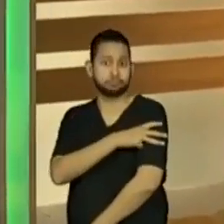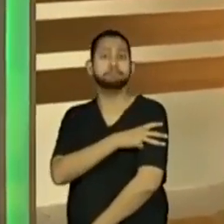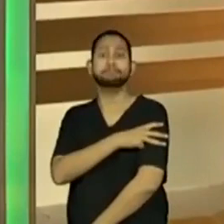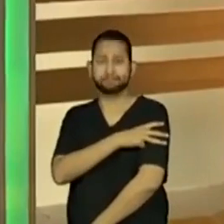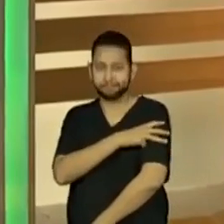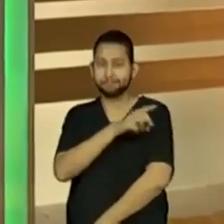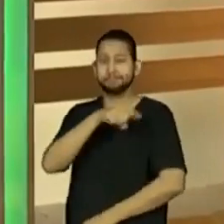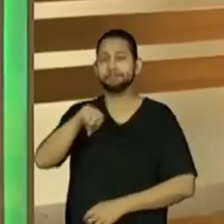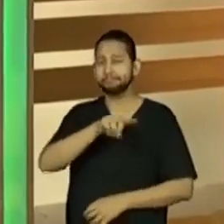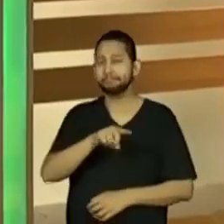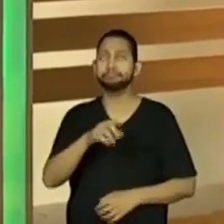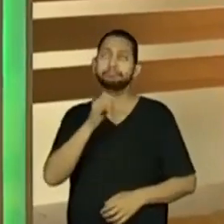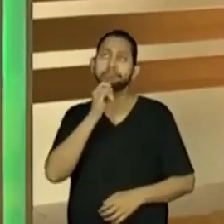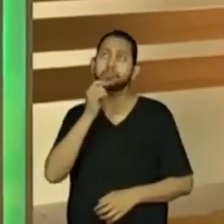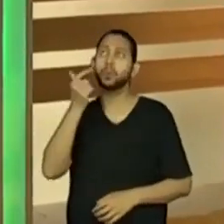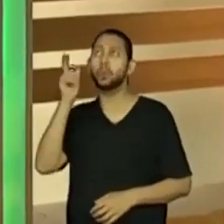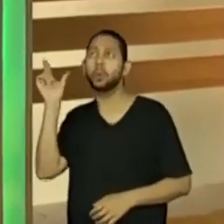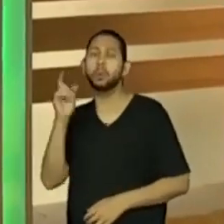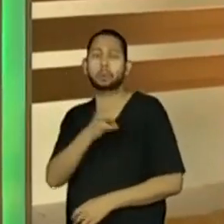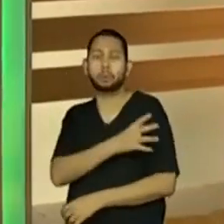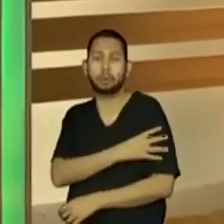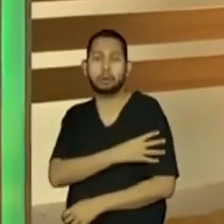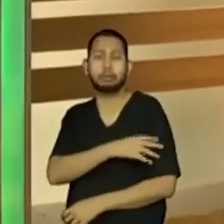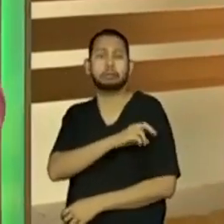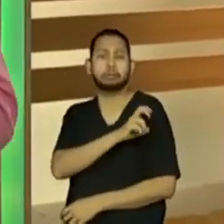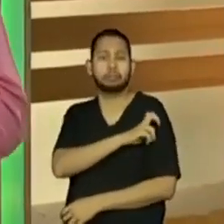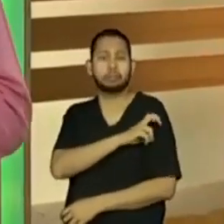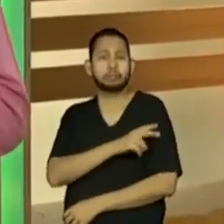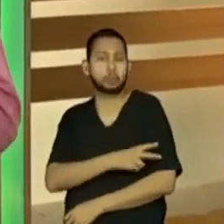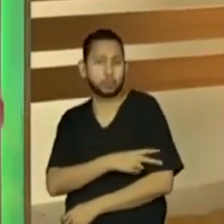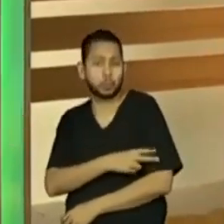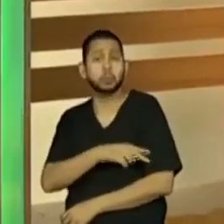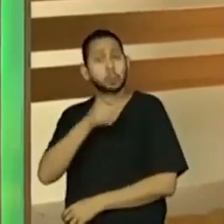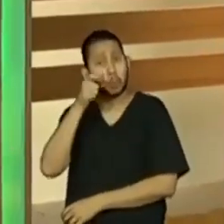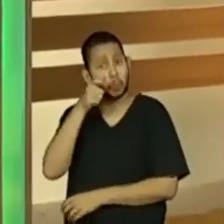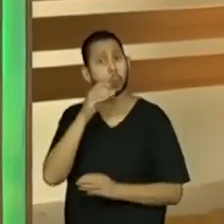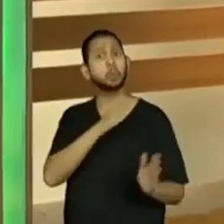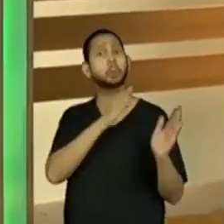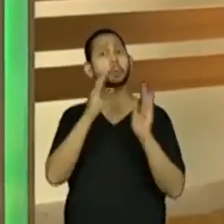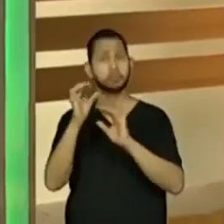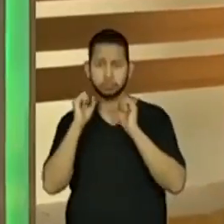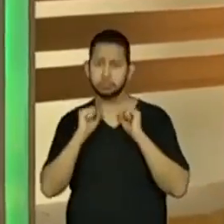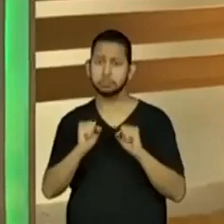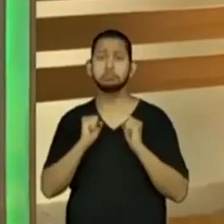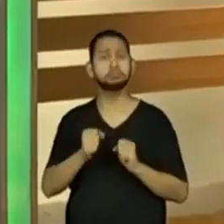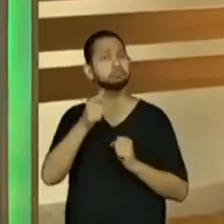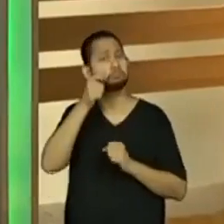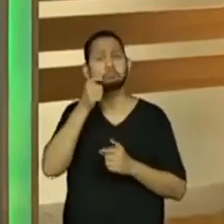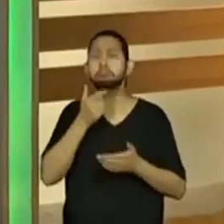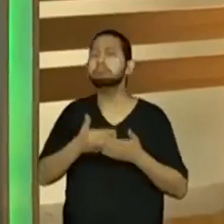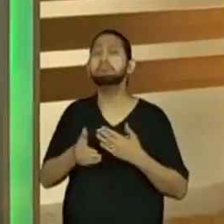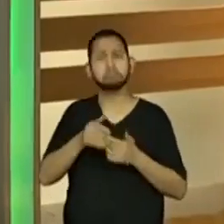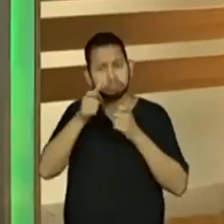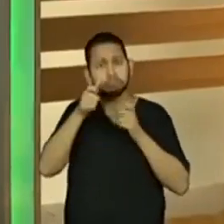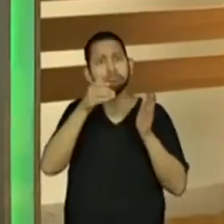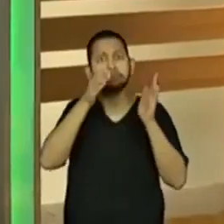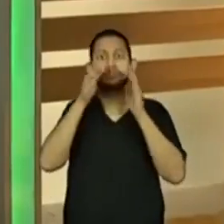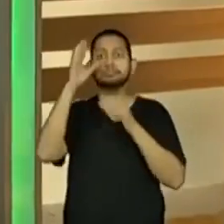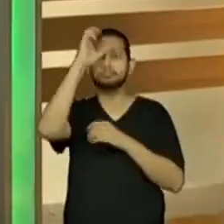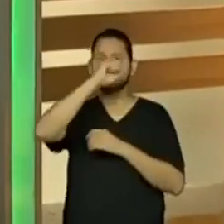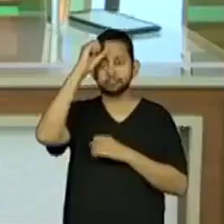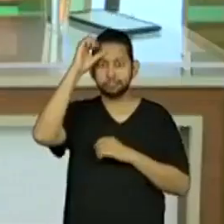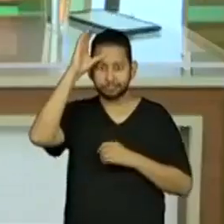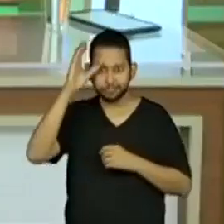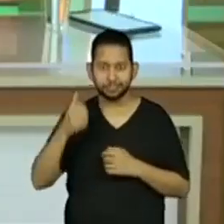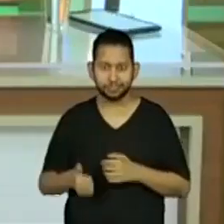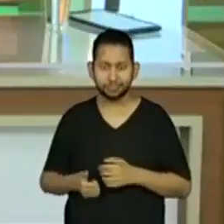fundamental. Mas você que não é do terceiro ano, está gostando das aulas, pode acompanhar também, tá? E